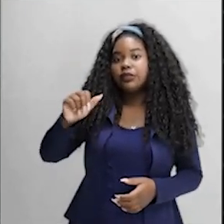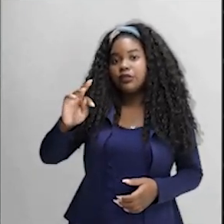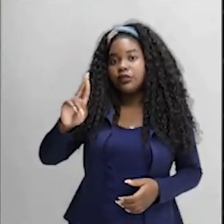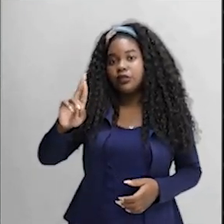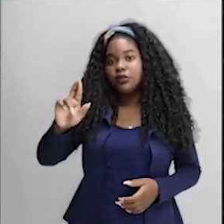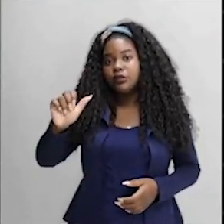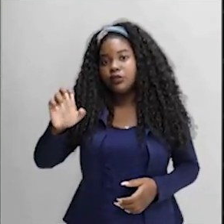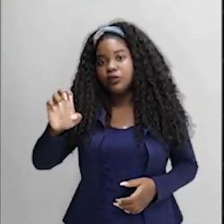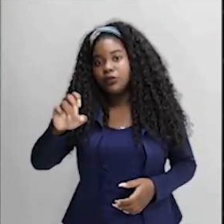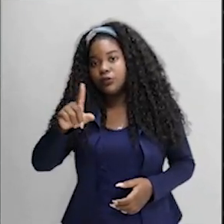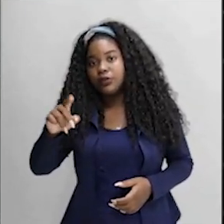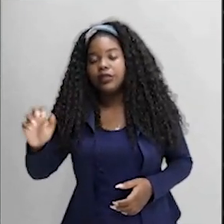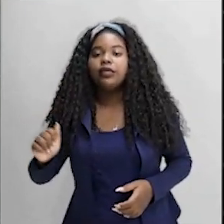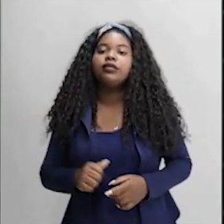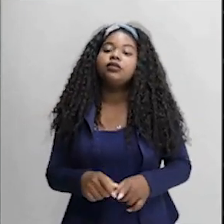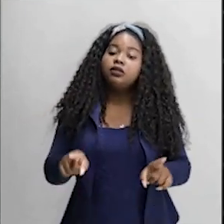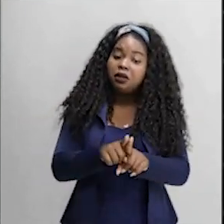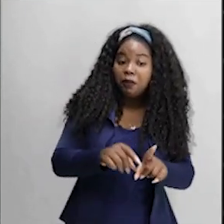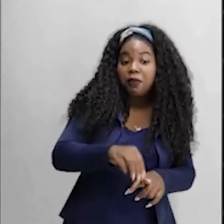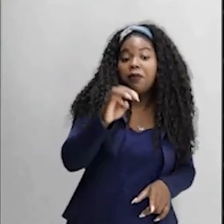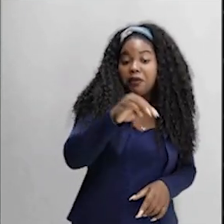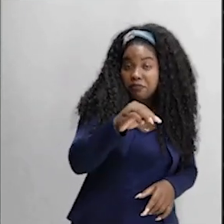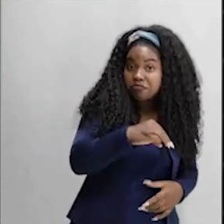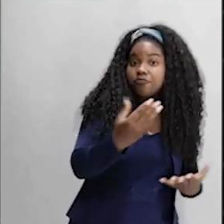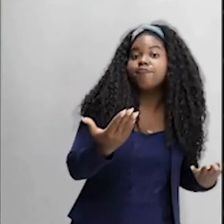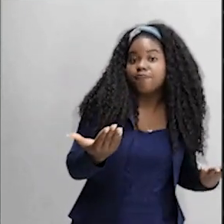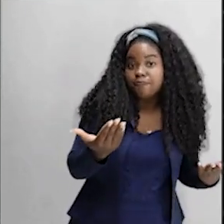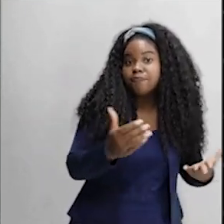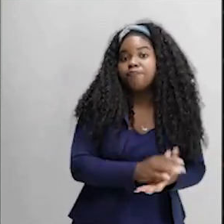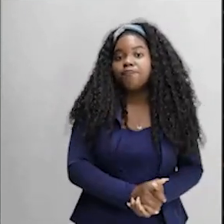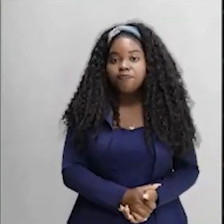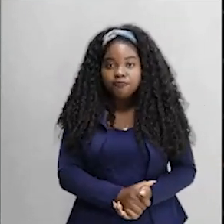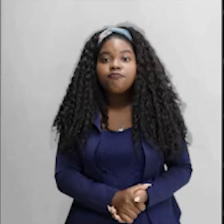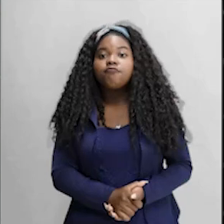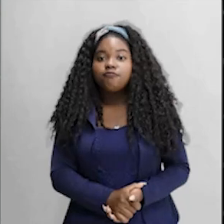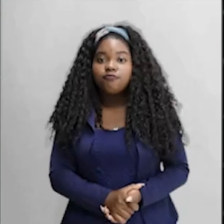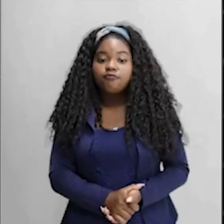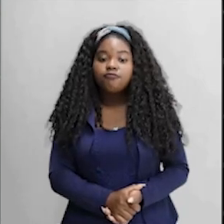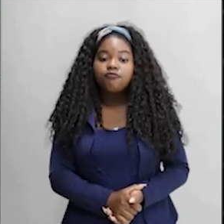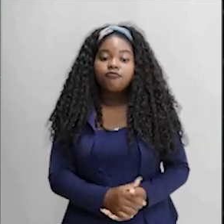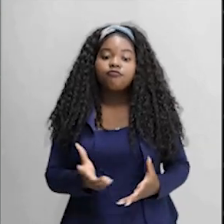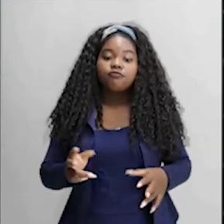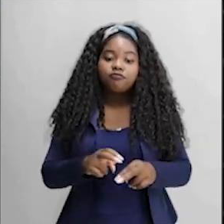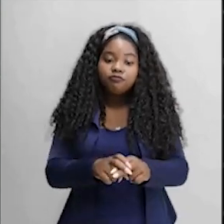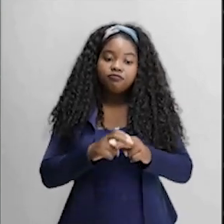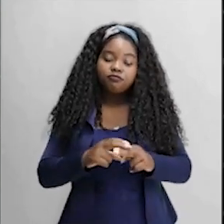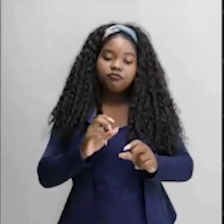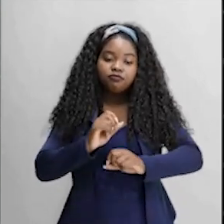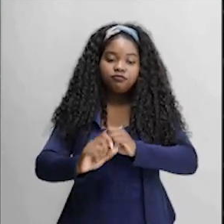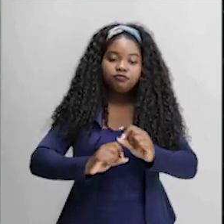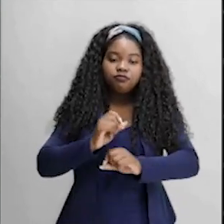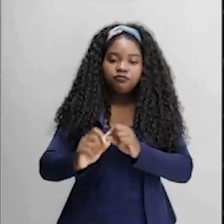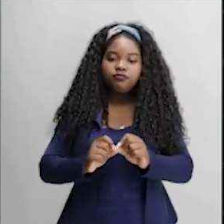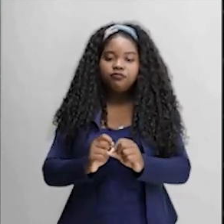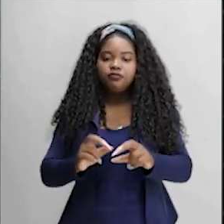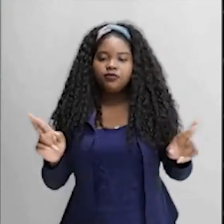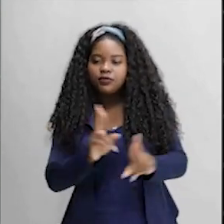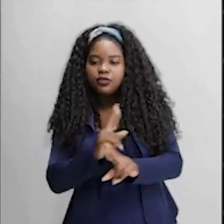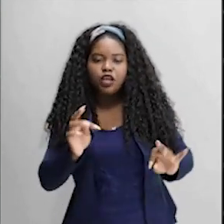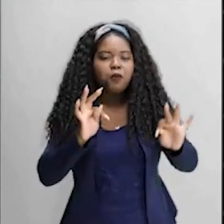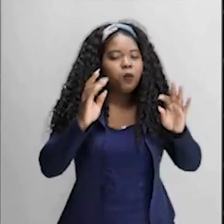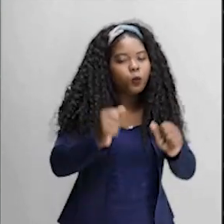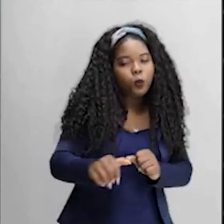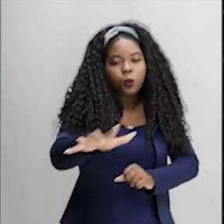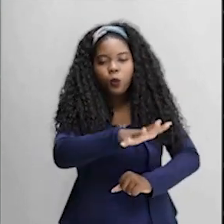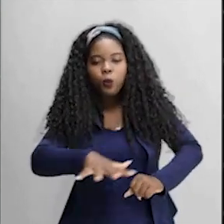mesmo em matemática e suas tecnologias também. Nós temos aqui, portanto, um tema que ele vai passear por todas as áreas, por